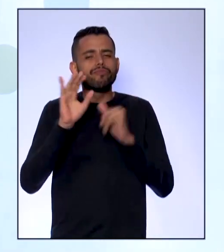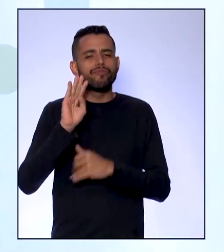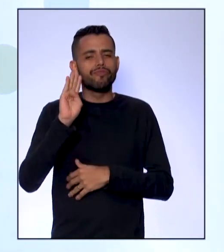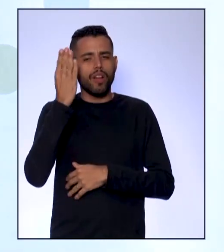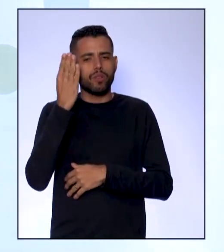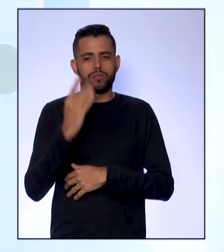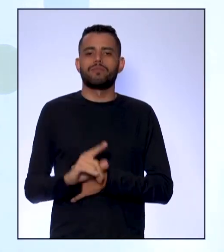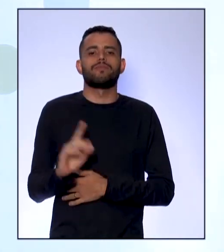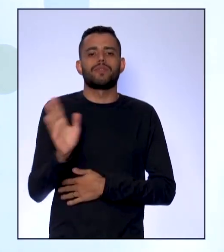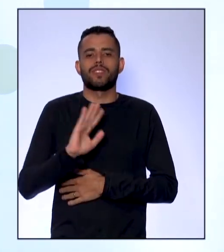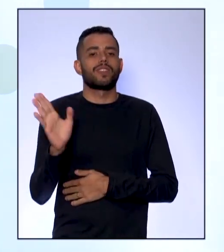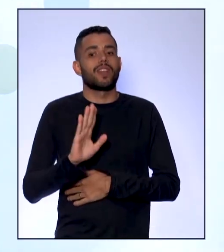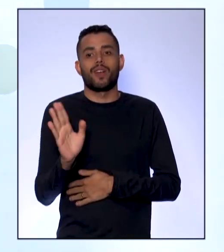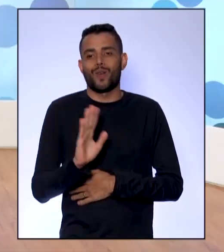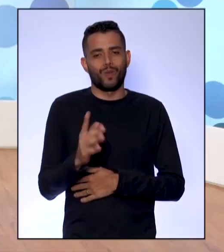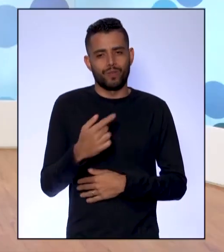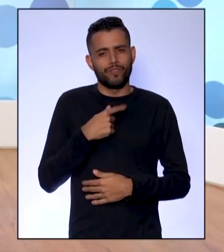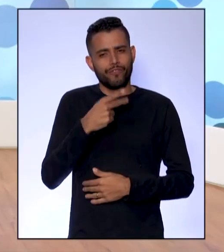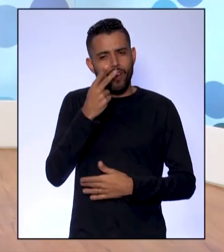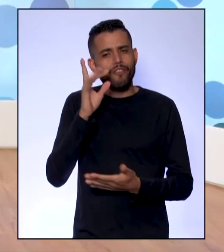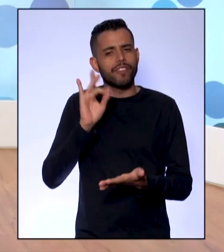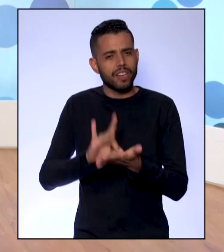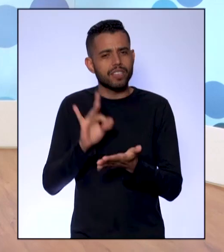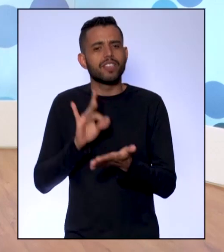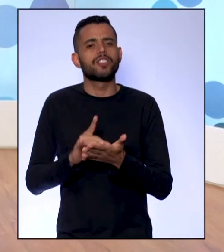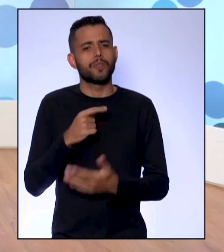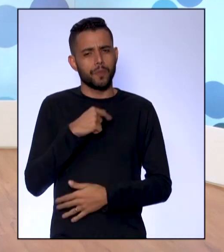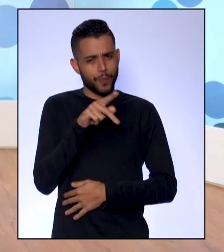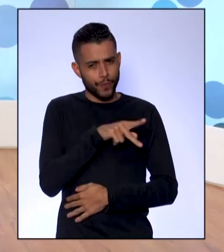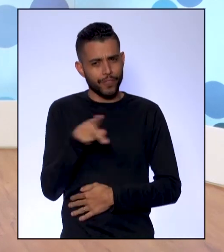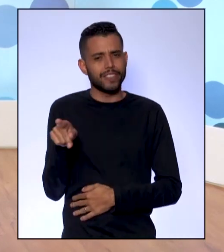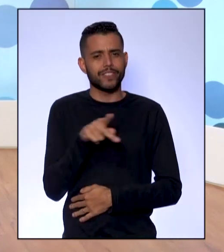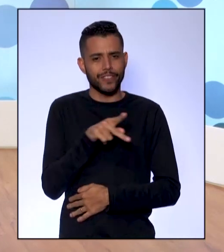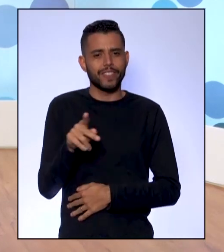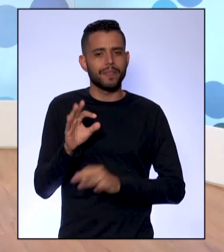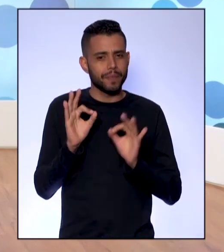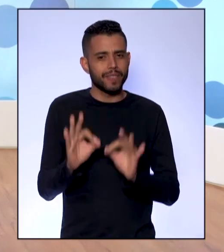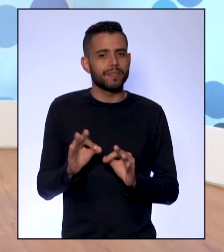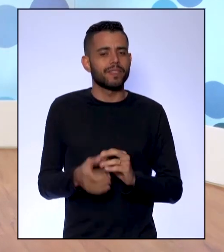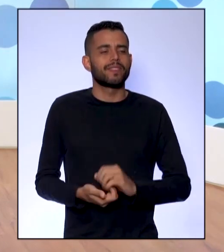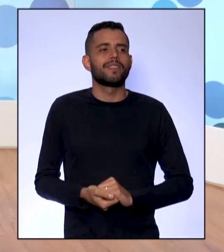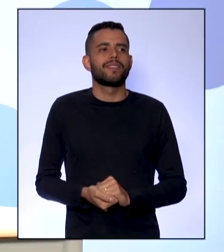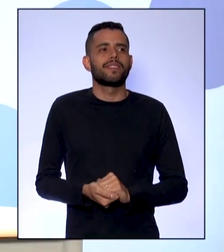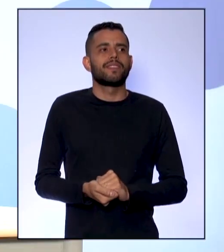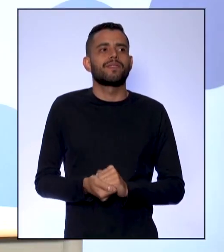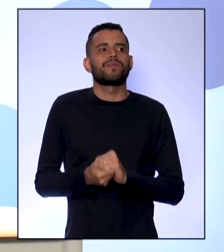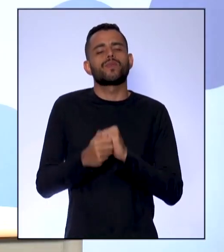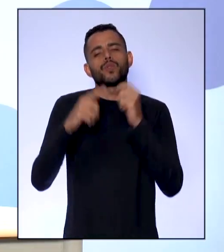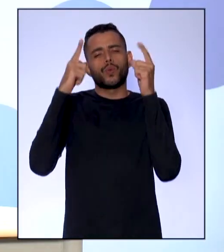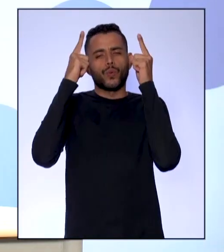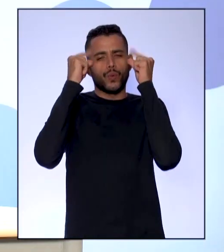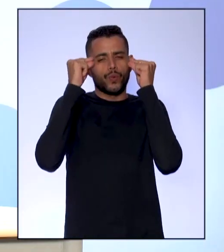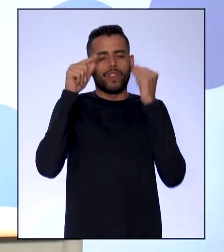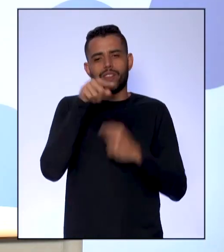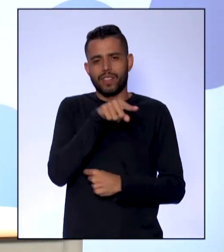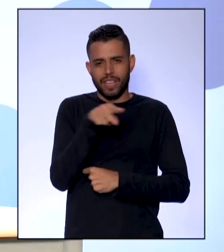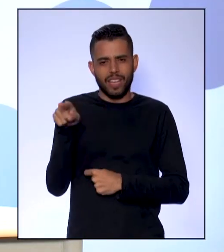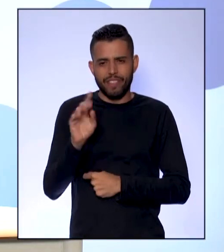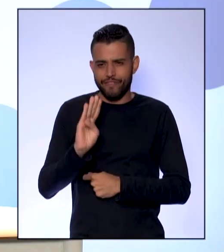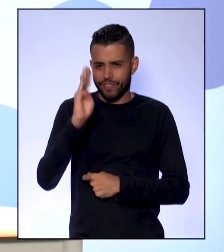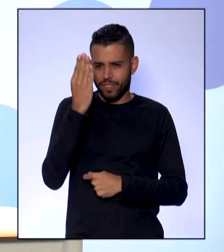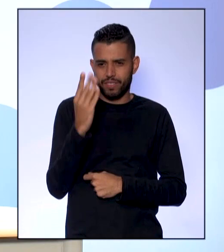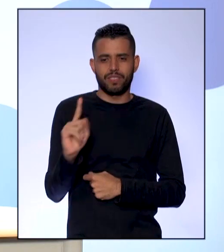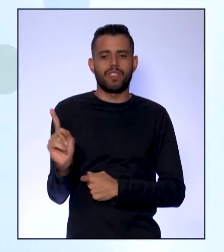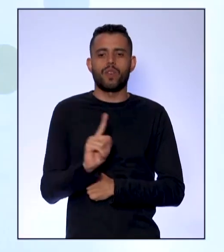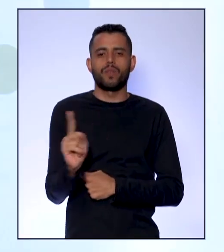assim, autentíssima. Adorei entendeu? isso. Professora aqui, ó. Ainda bem que a Fabiana não é uma Não fake somos news. fake news. A Juliana